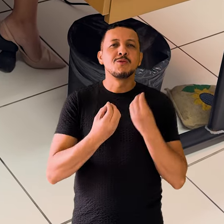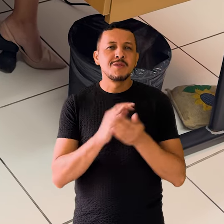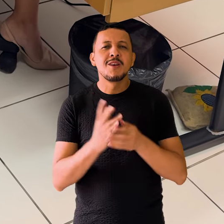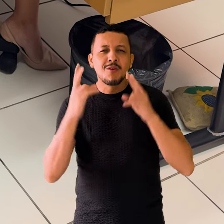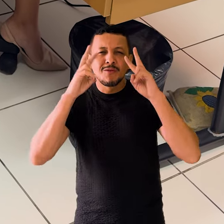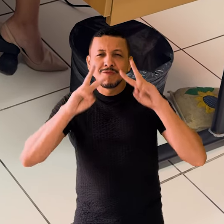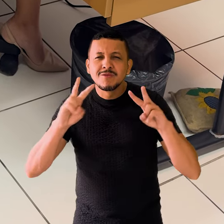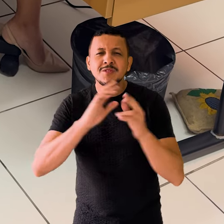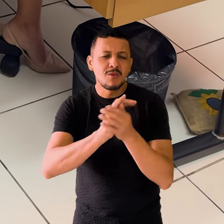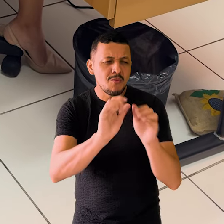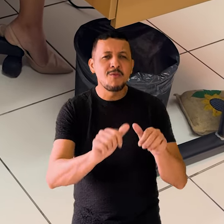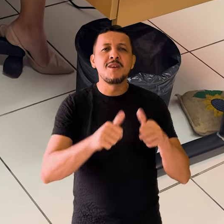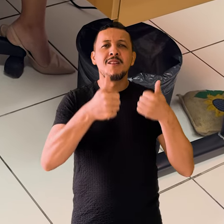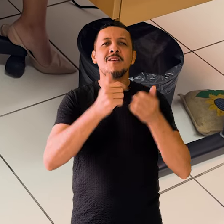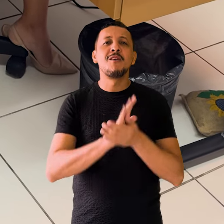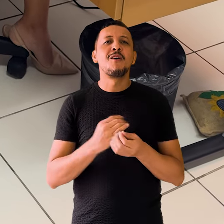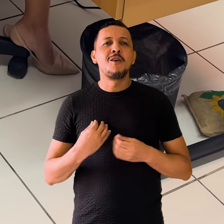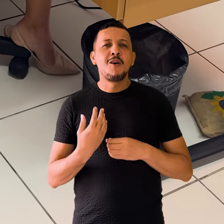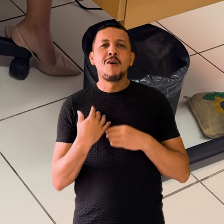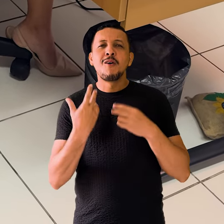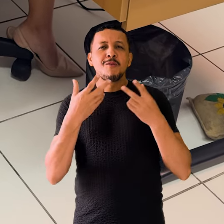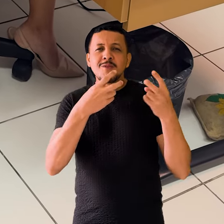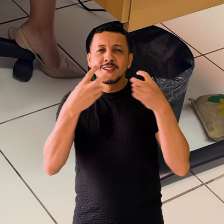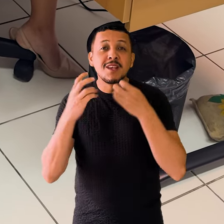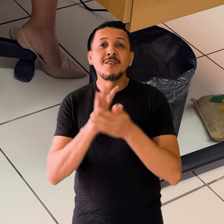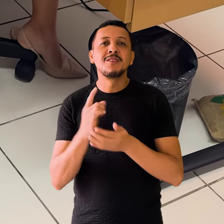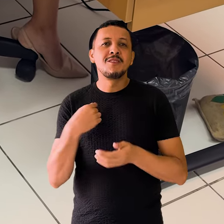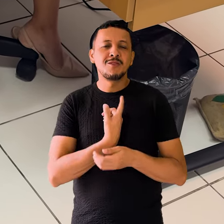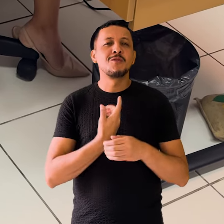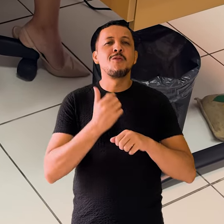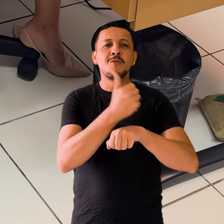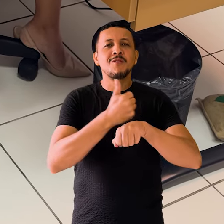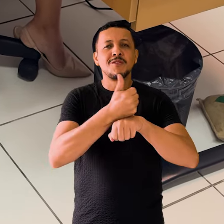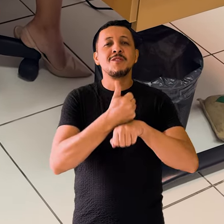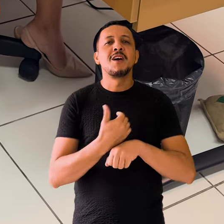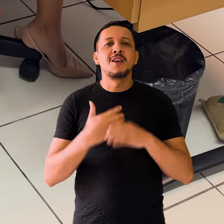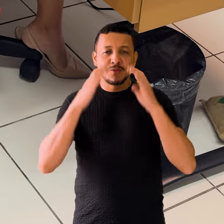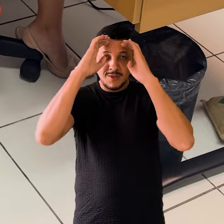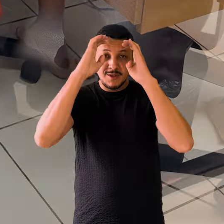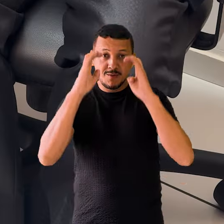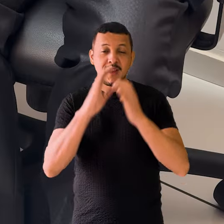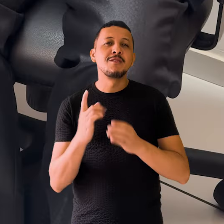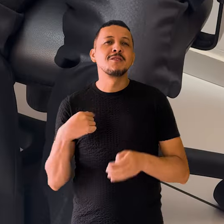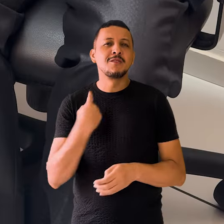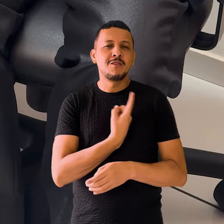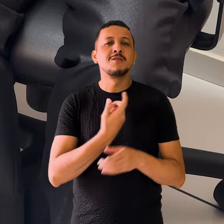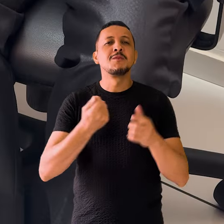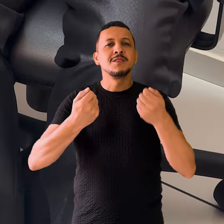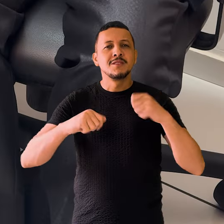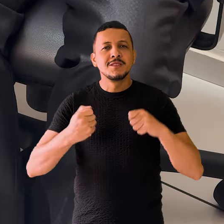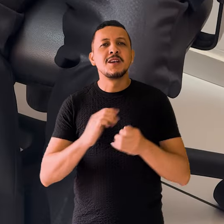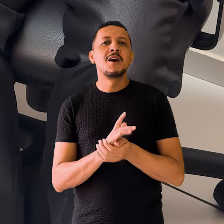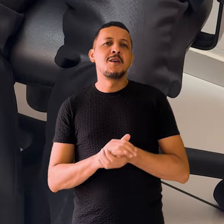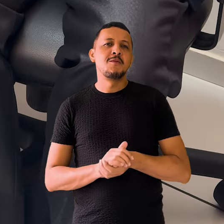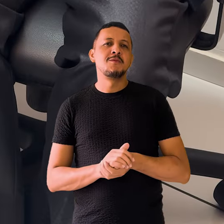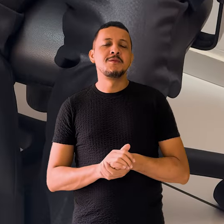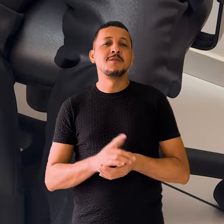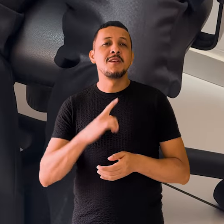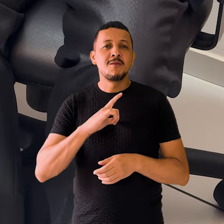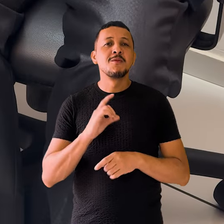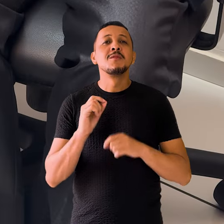visão diferenciada, já nos vê como profissionais e com o respeito que realmente nós precisamos e devemos